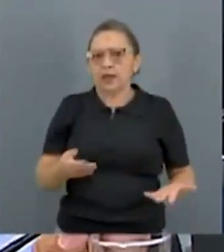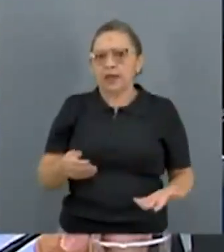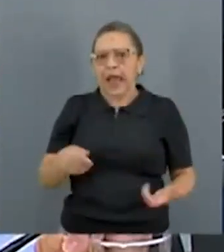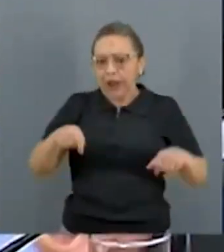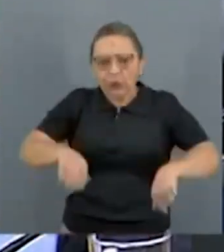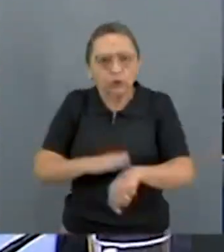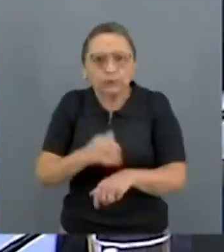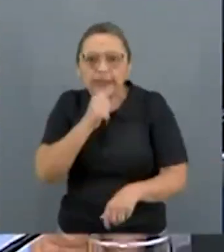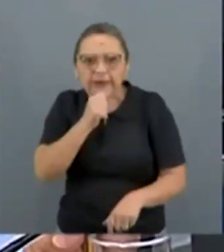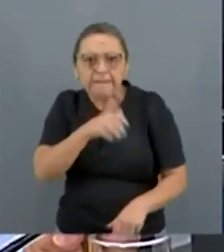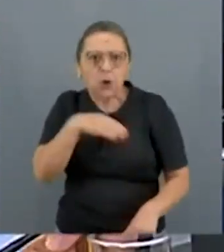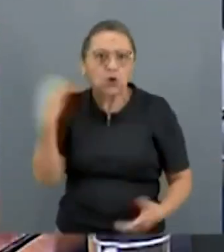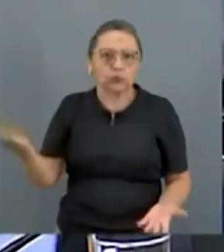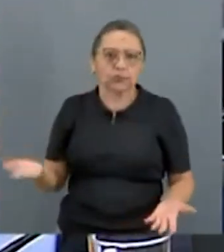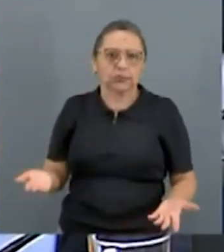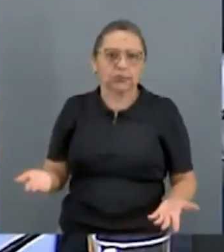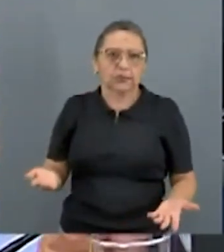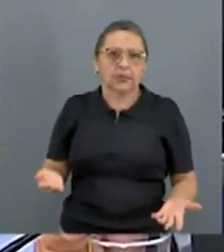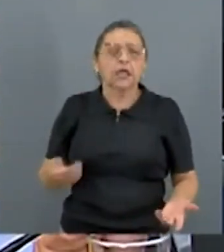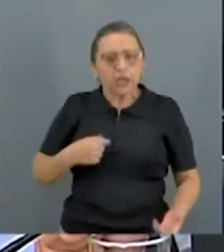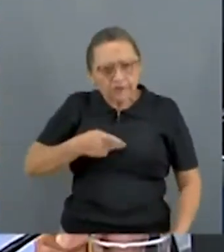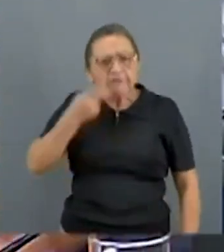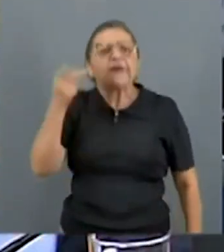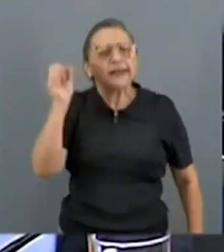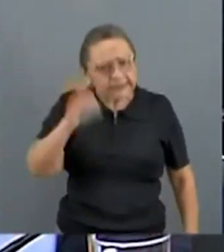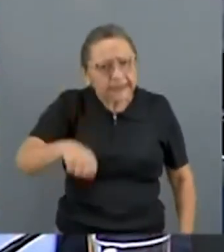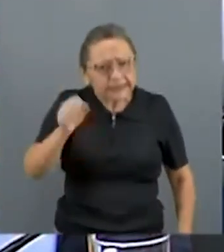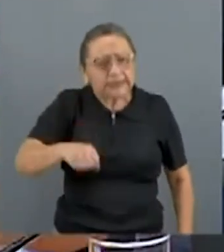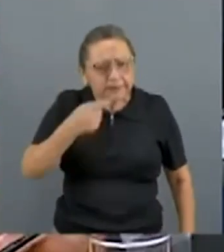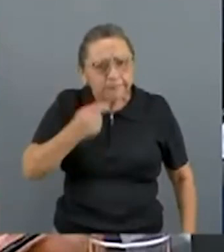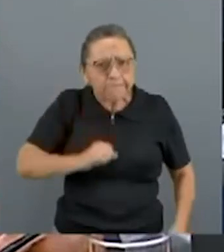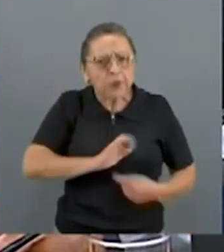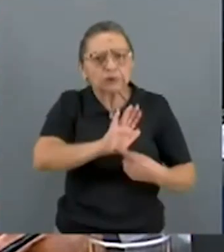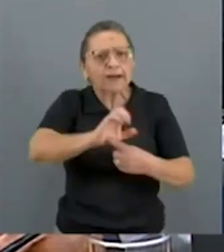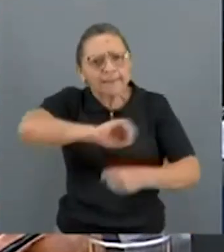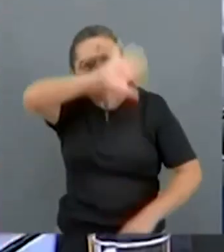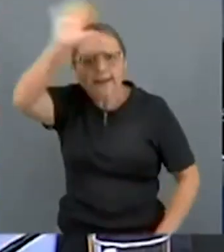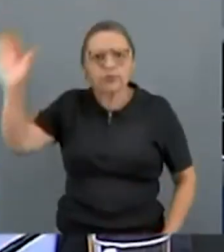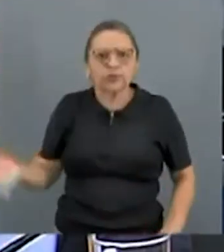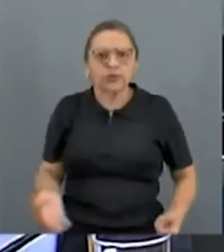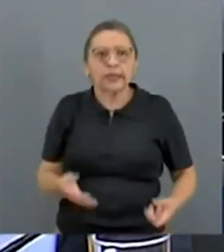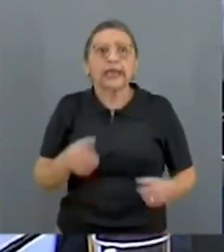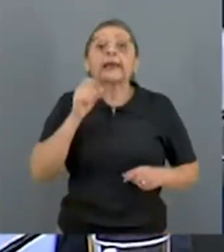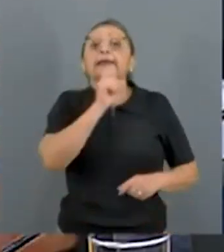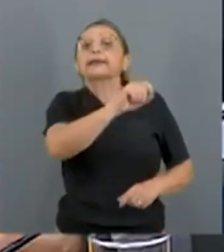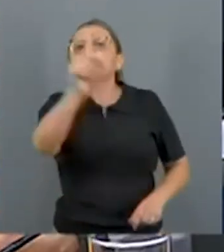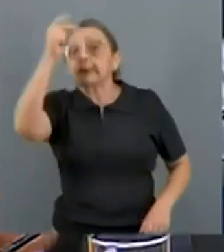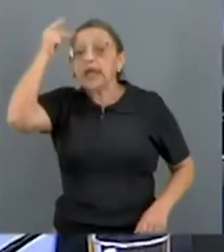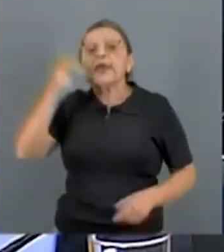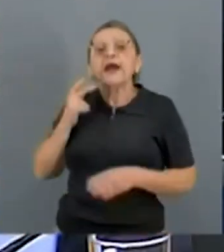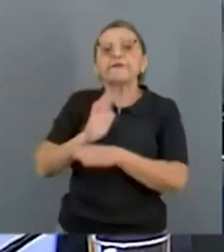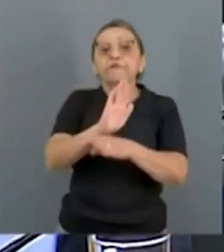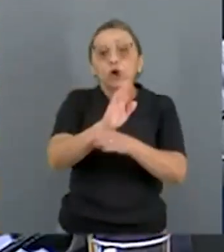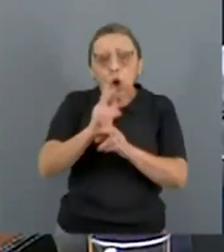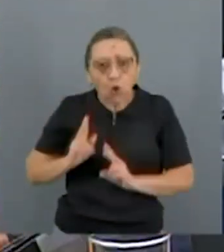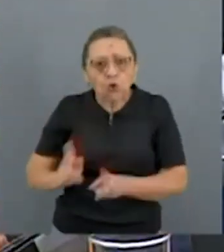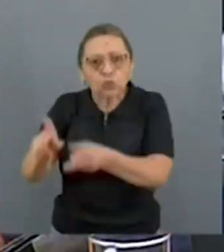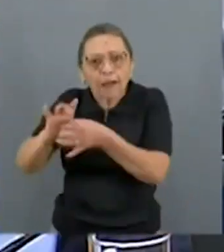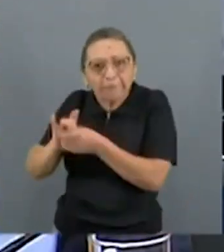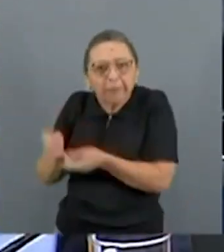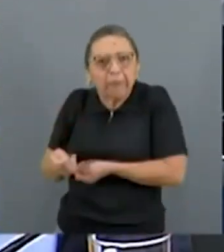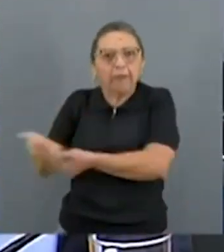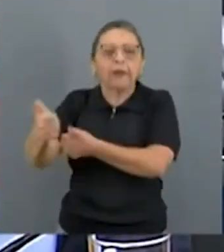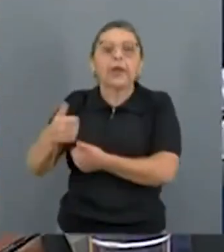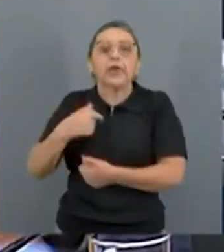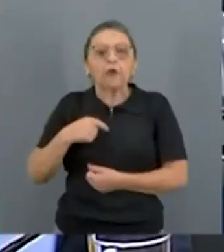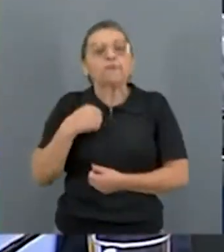agora. Então cadê? E eu vou falar o seguinte, viu? Deixar bem claro isso aqui. Para quem for a favor de continuar com o saidinha, eu